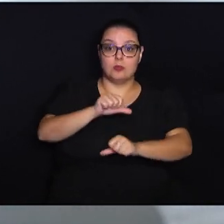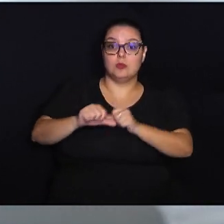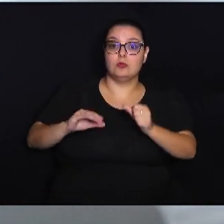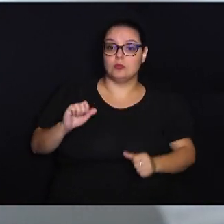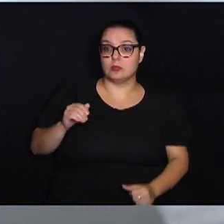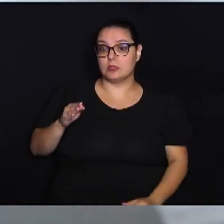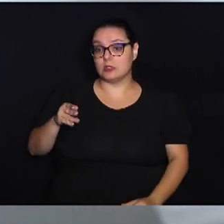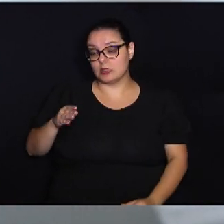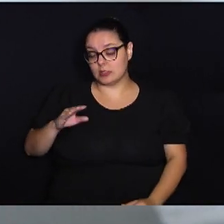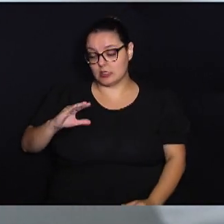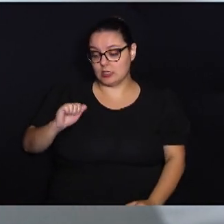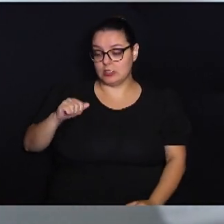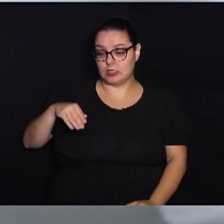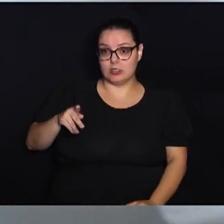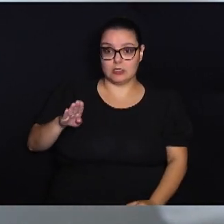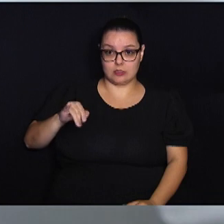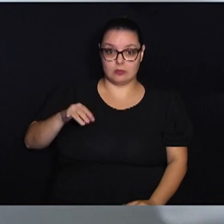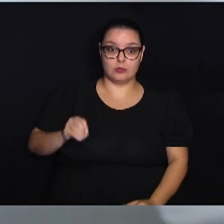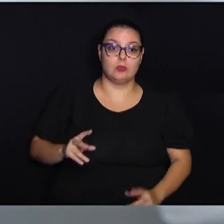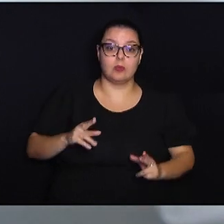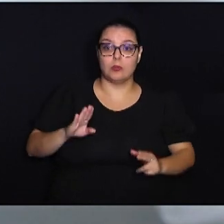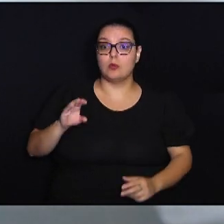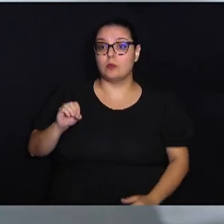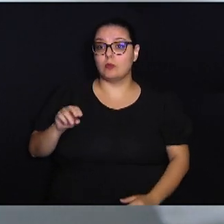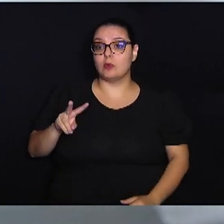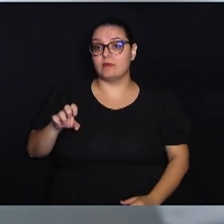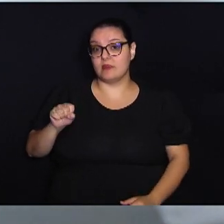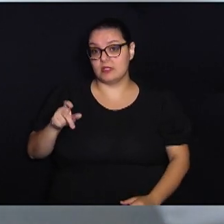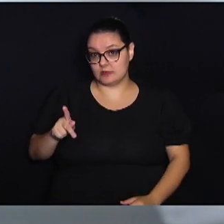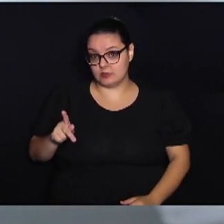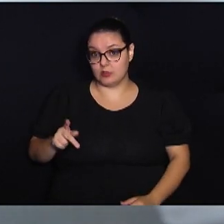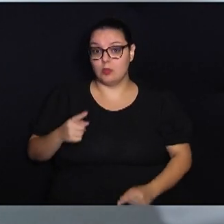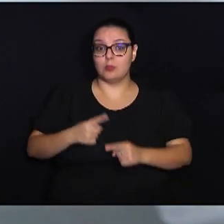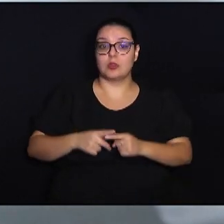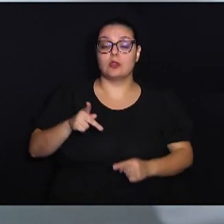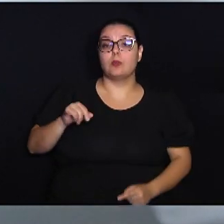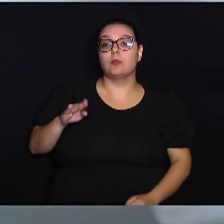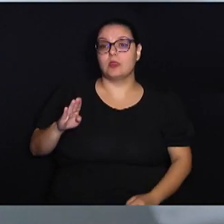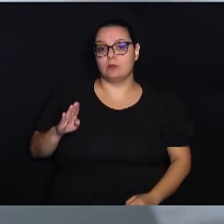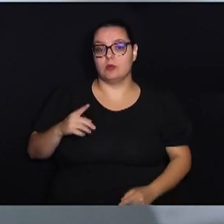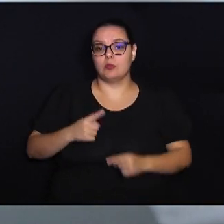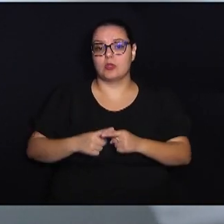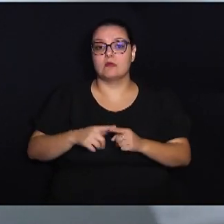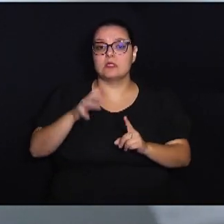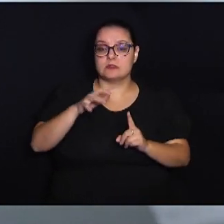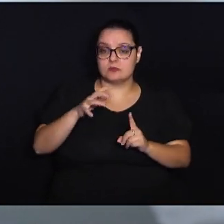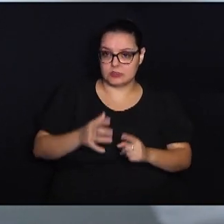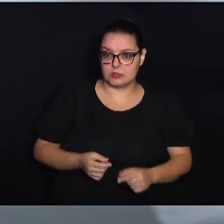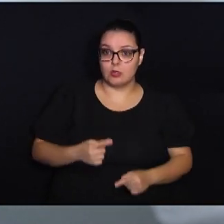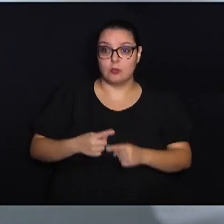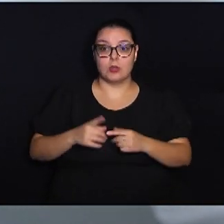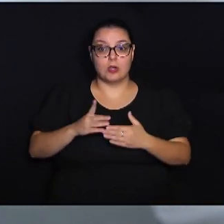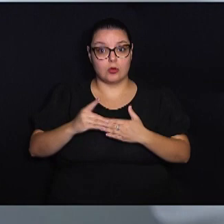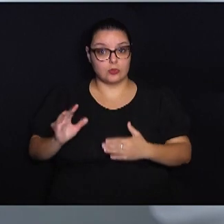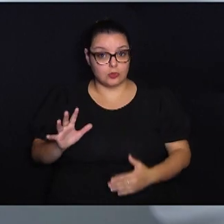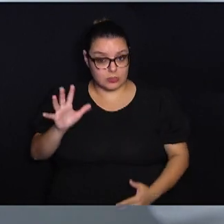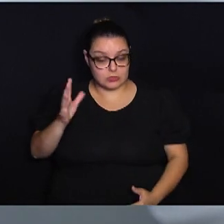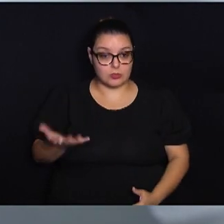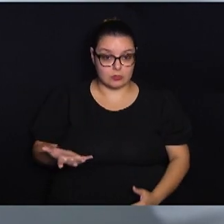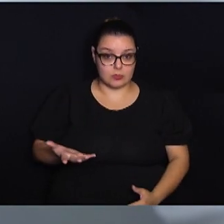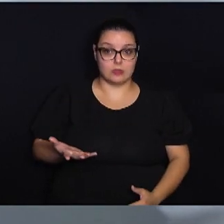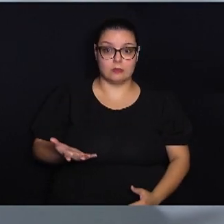presidente Rossini é exatamente essa, é mostrar à população a importância da Câmara Municipal. Isso já é a